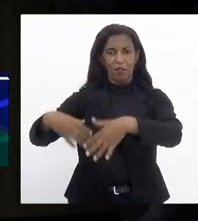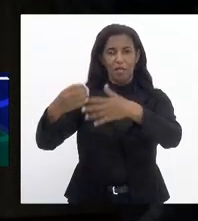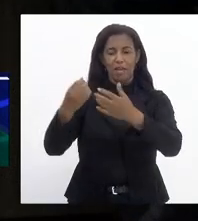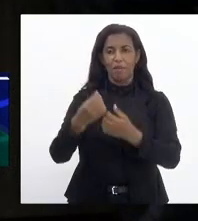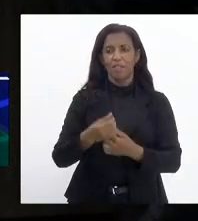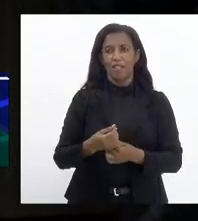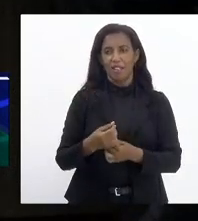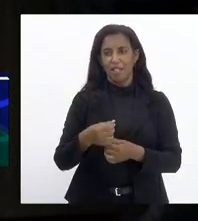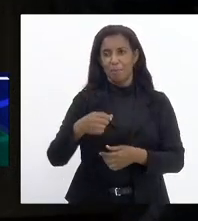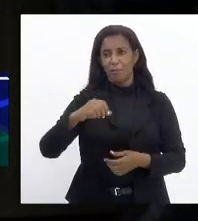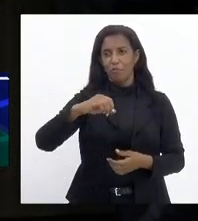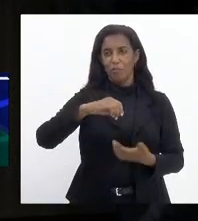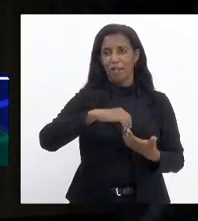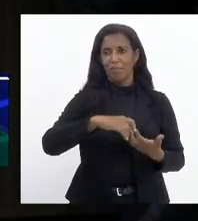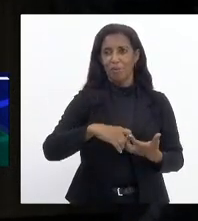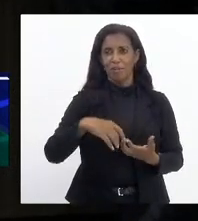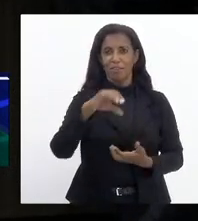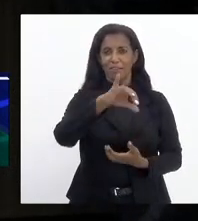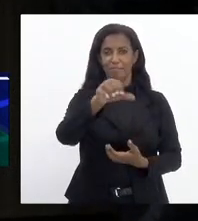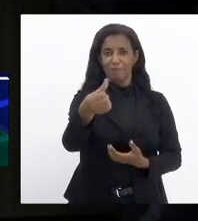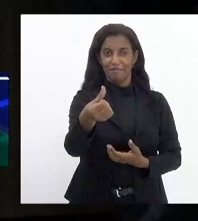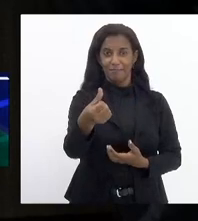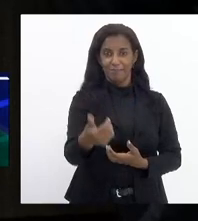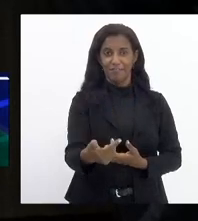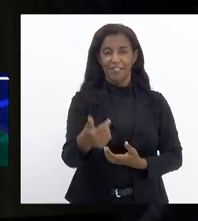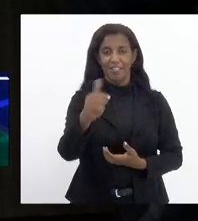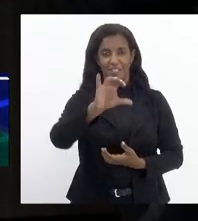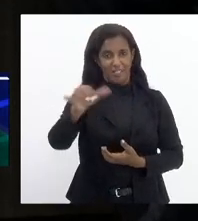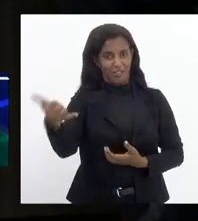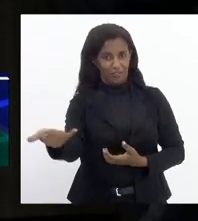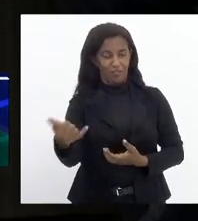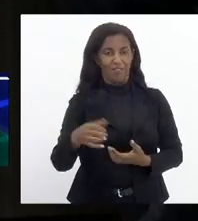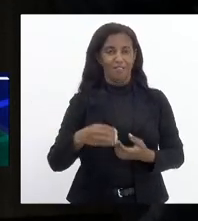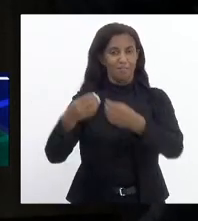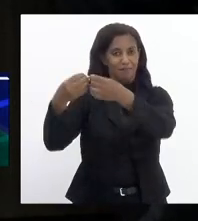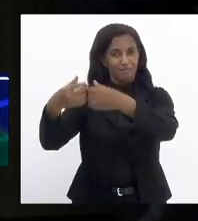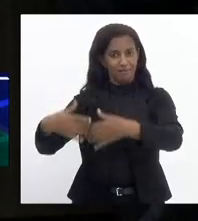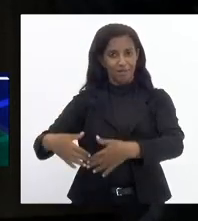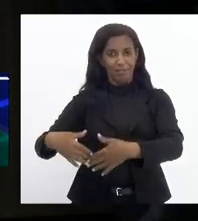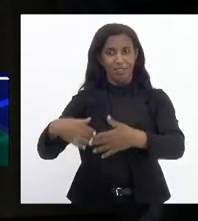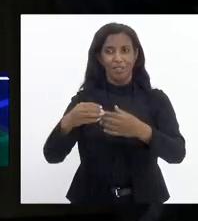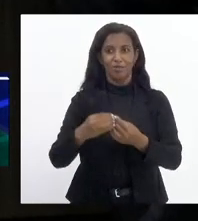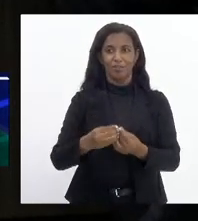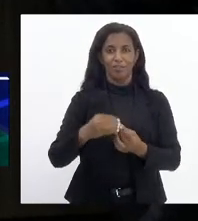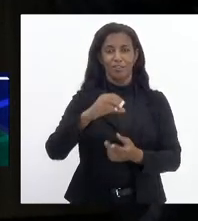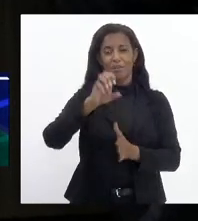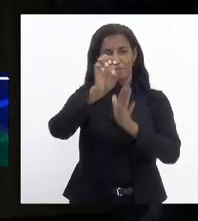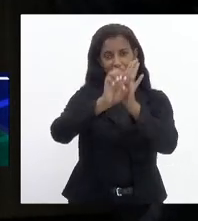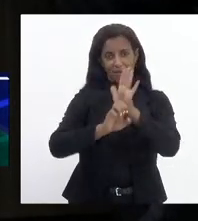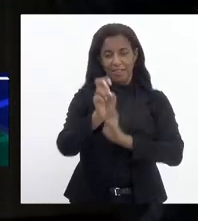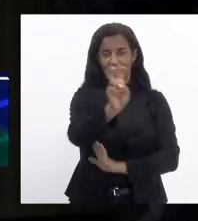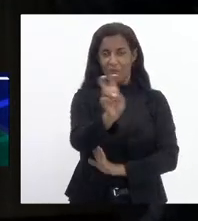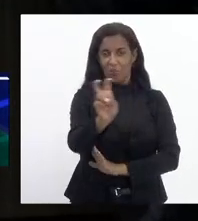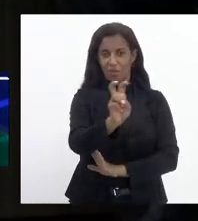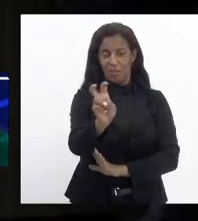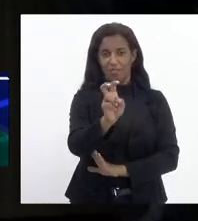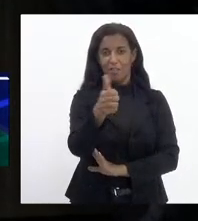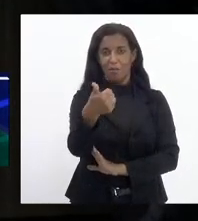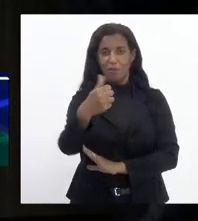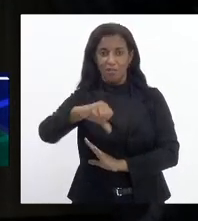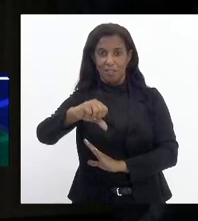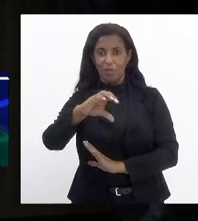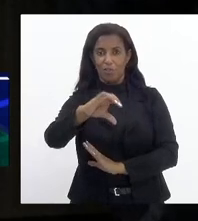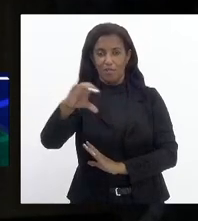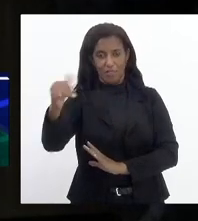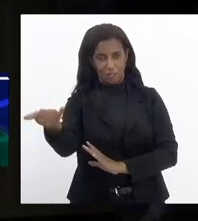emendas 47 e 63, pela emenda 16 da CCJ, pela prejudicabilidade da emenda 55, pela emenda 19